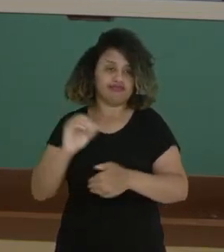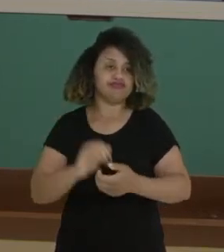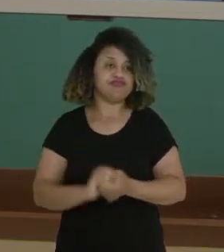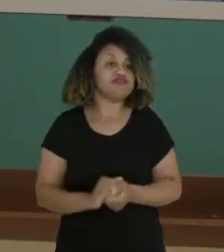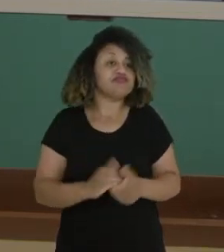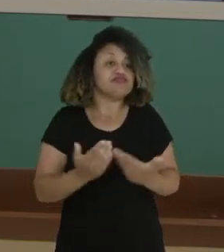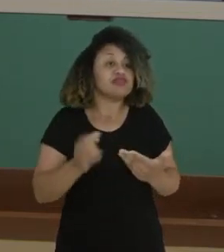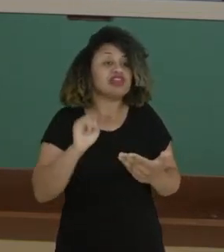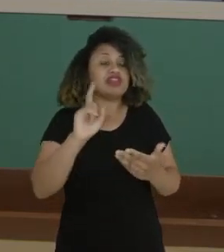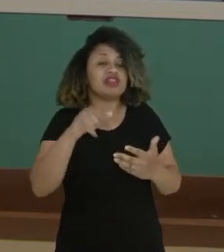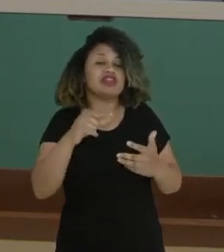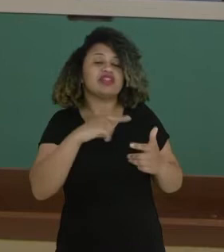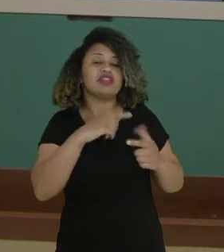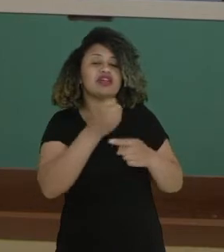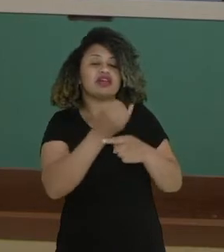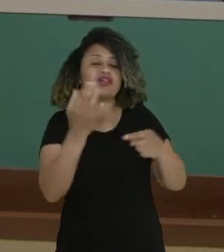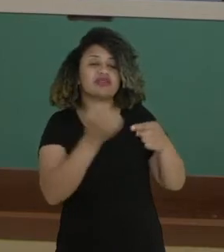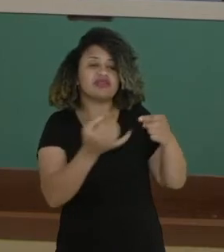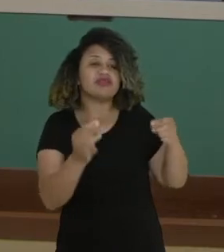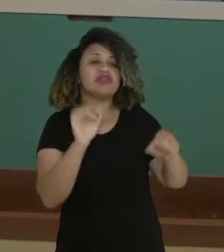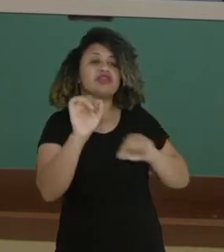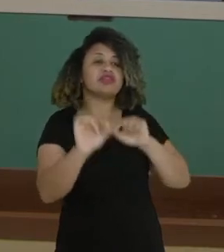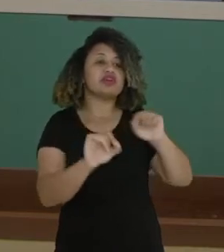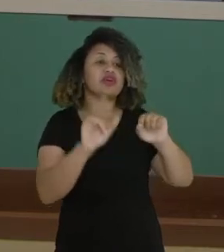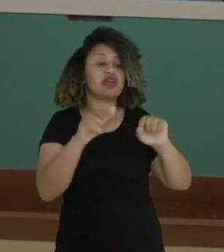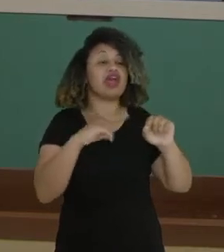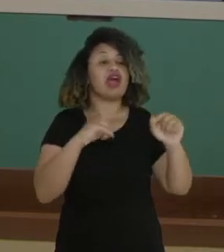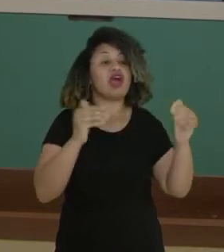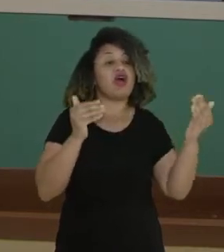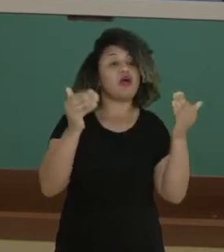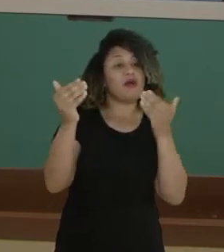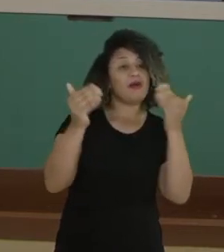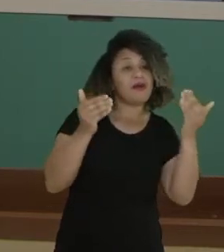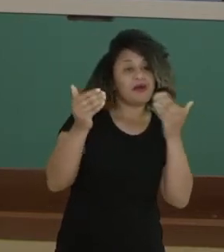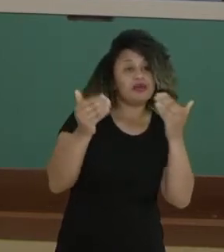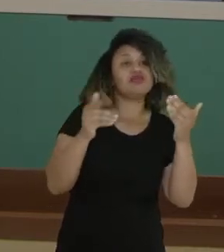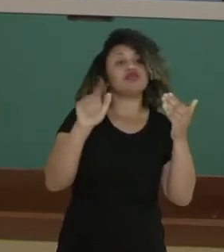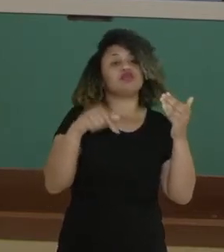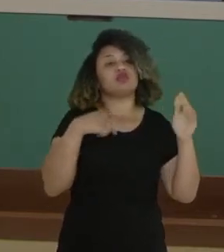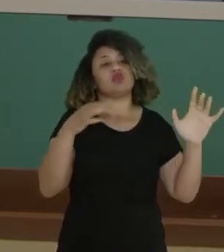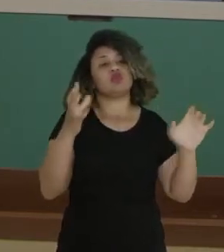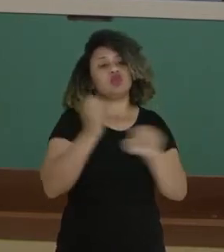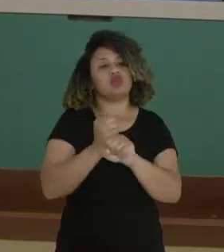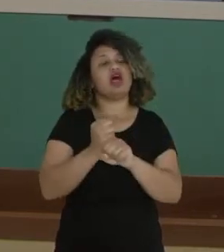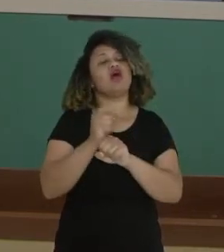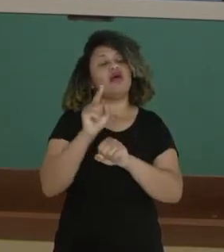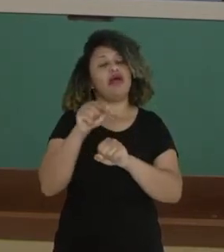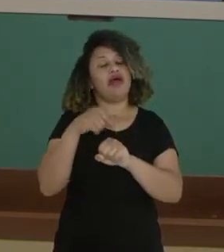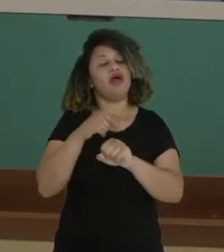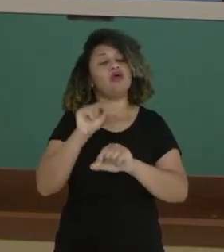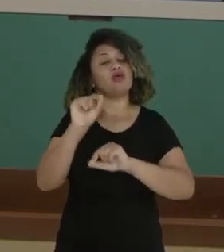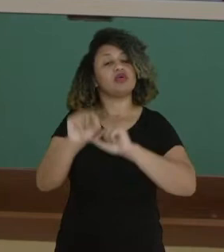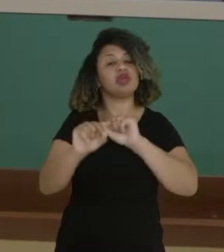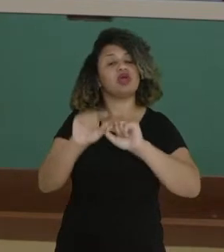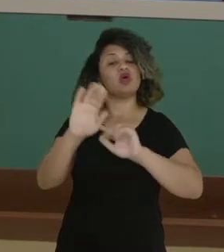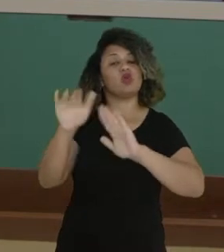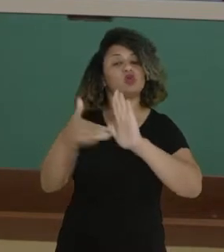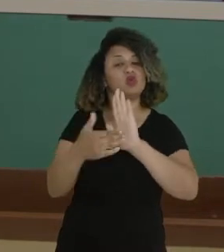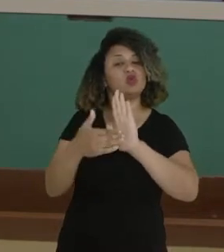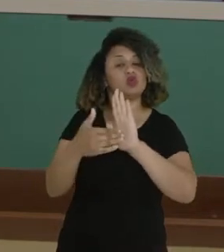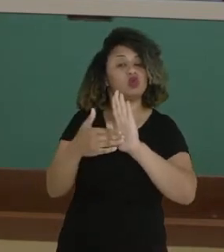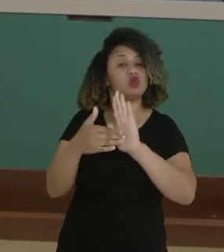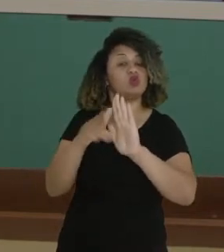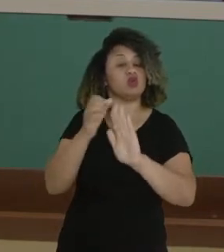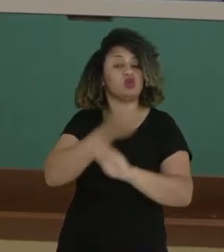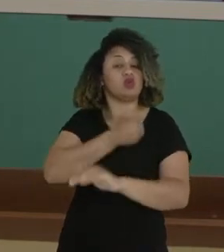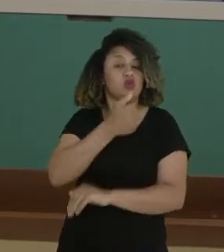trata de uma fração, trabalhamos com uma comparação, onde o total é representado sempre pelo número 100, ok?